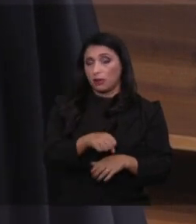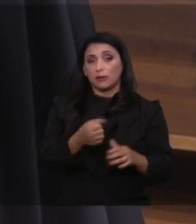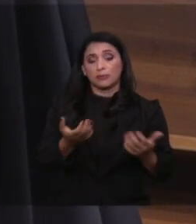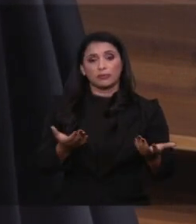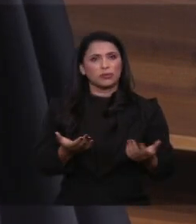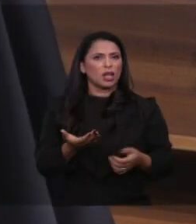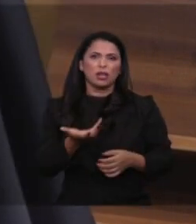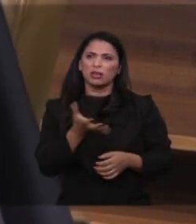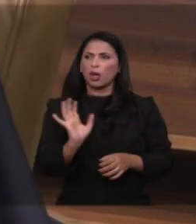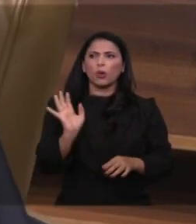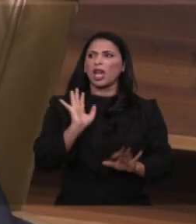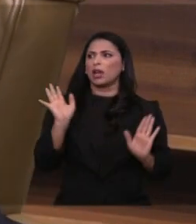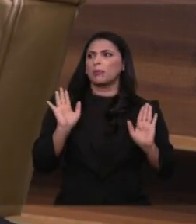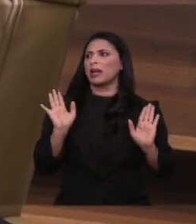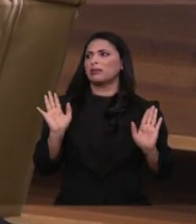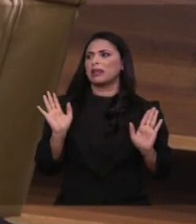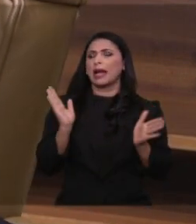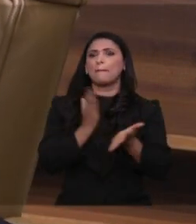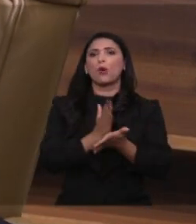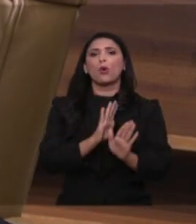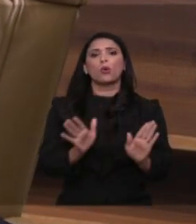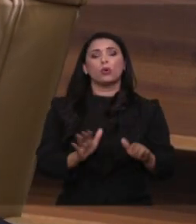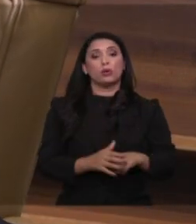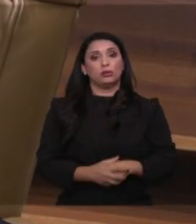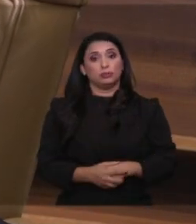Não, não quero mais.